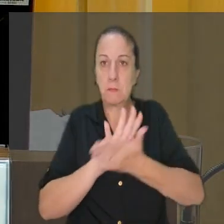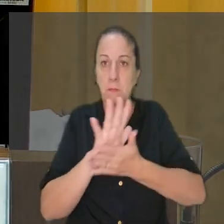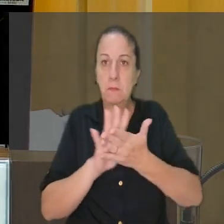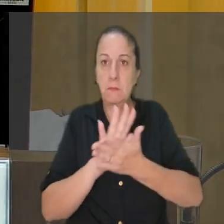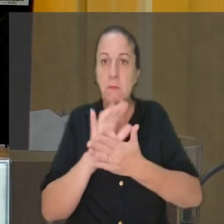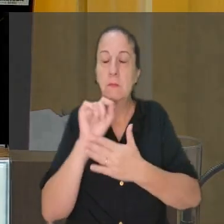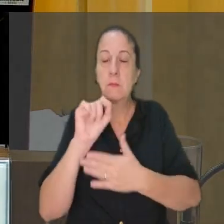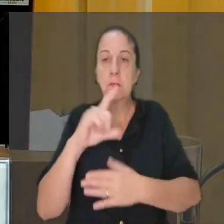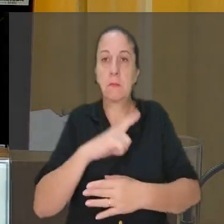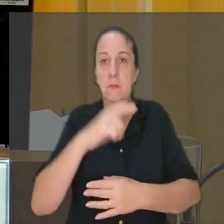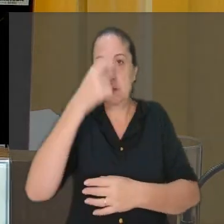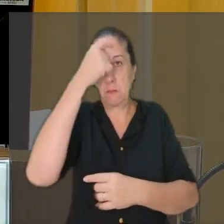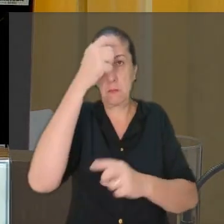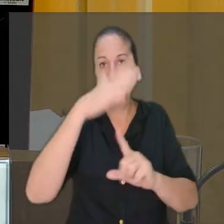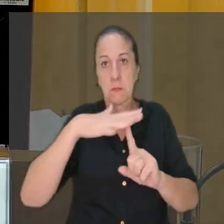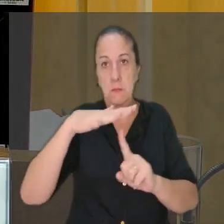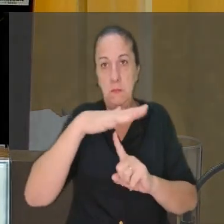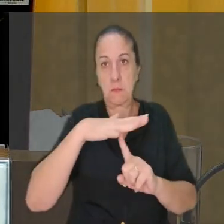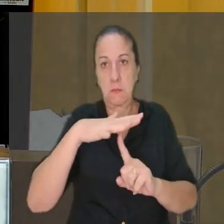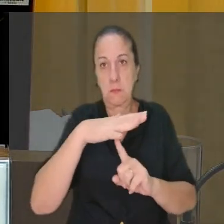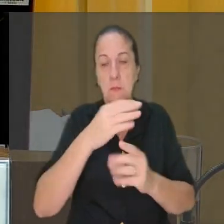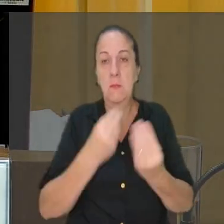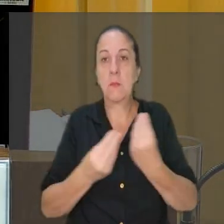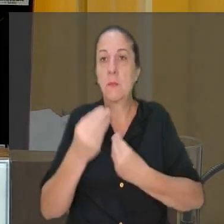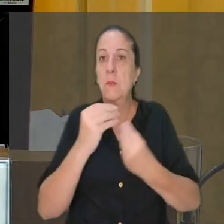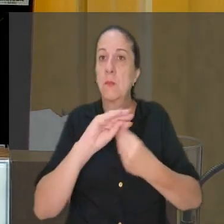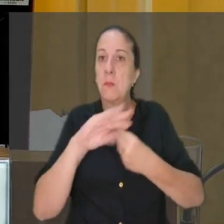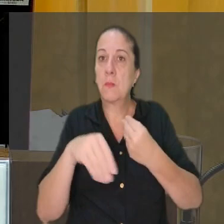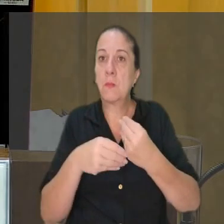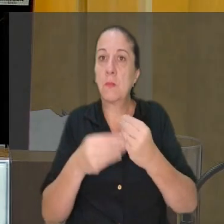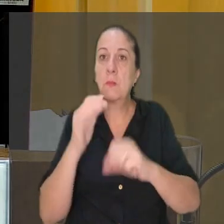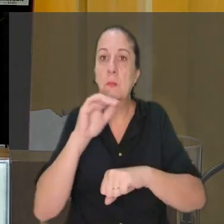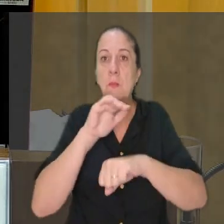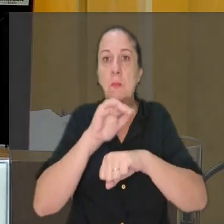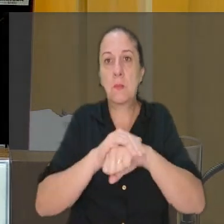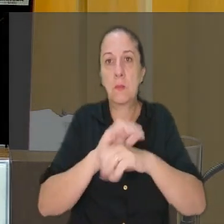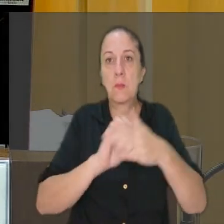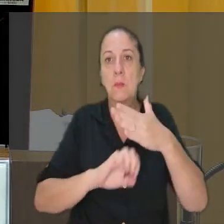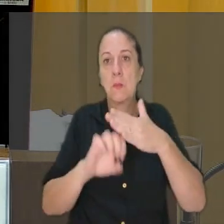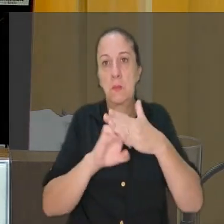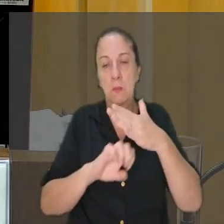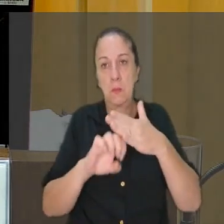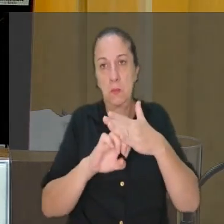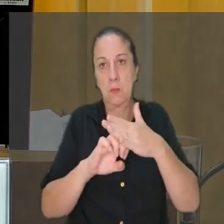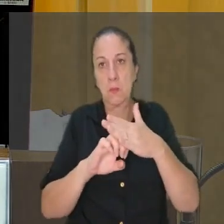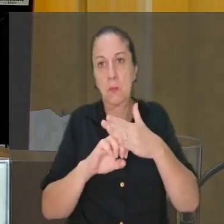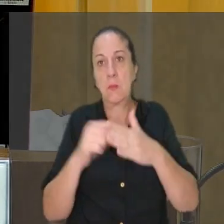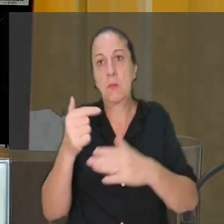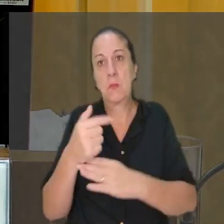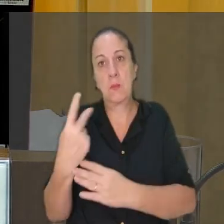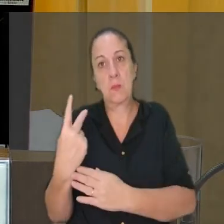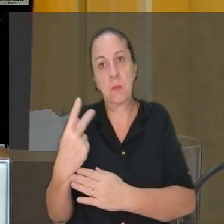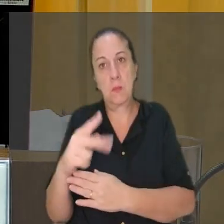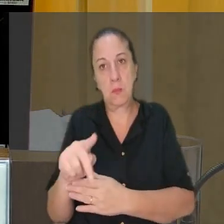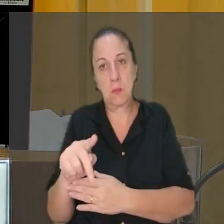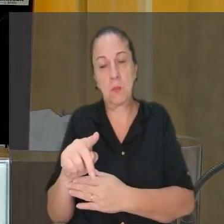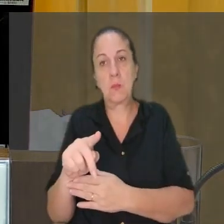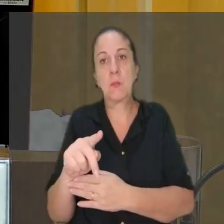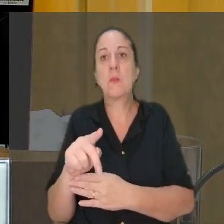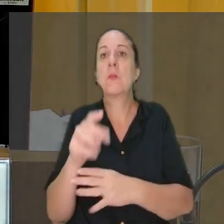requisitos configuradores do dano moral, como nexo causal e culpa empresarial. Segundo ele,